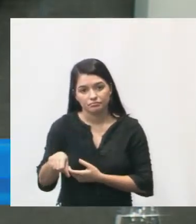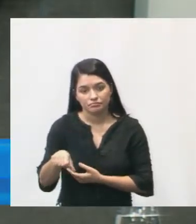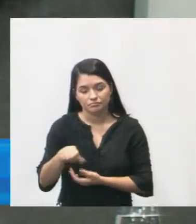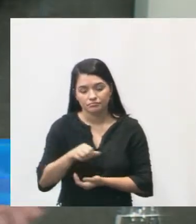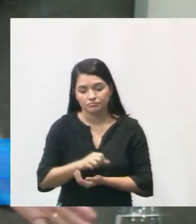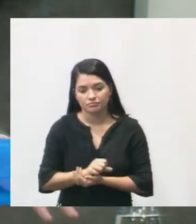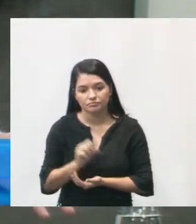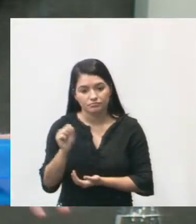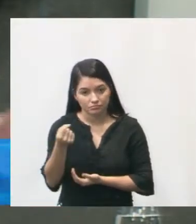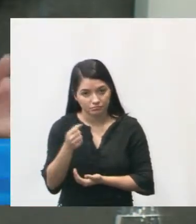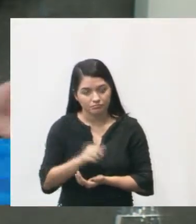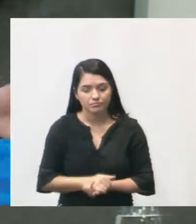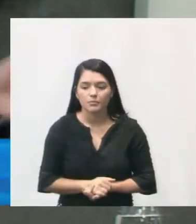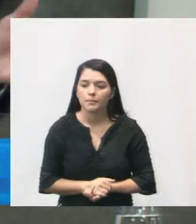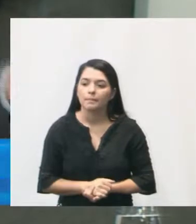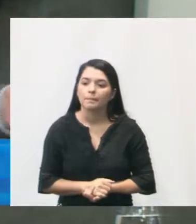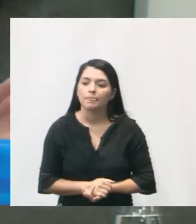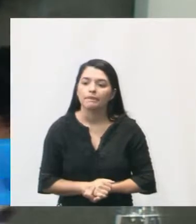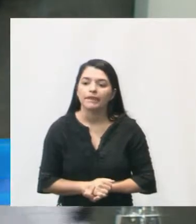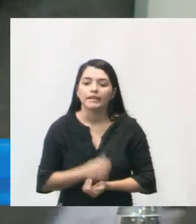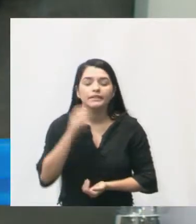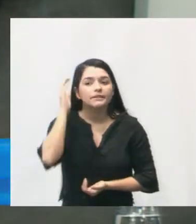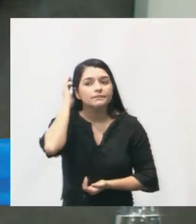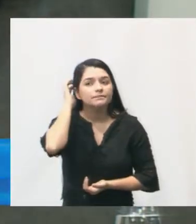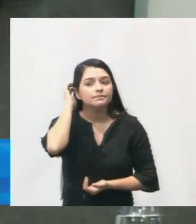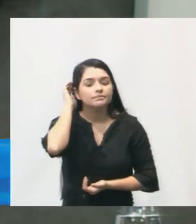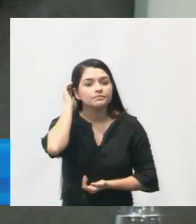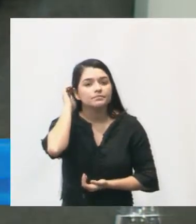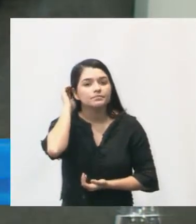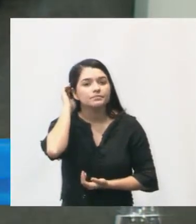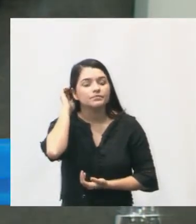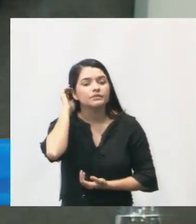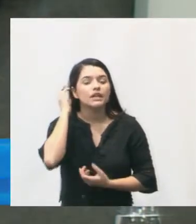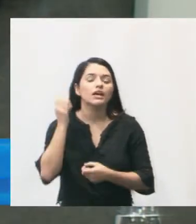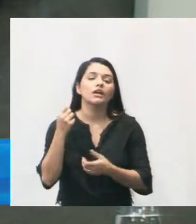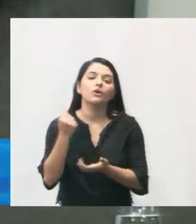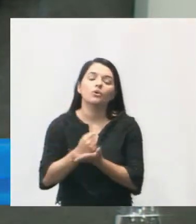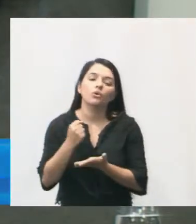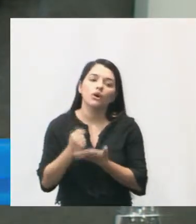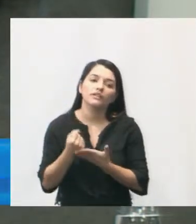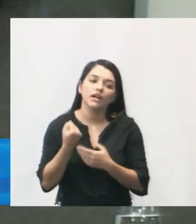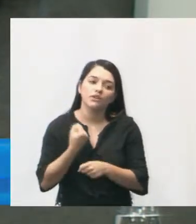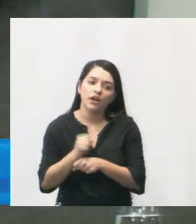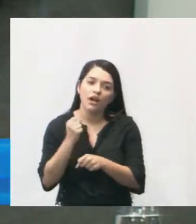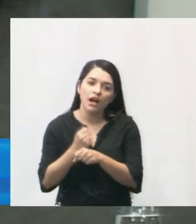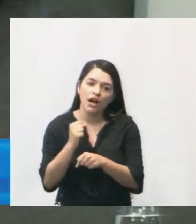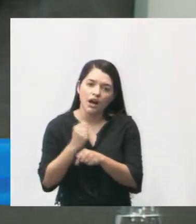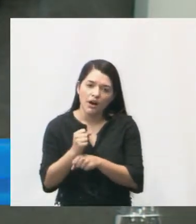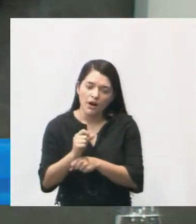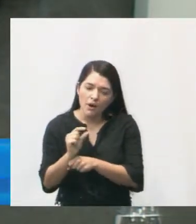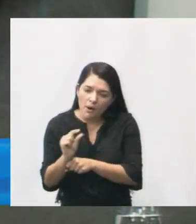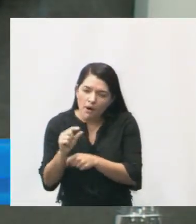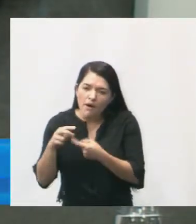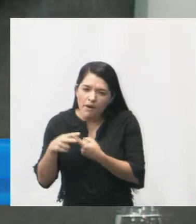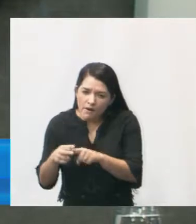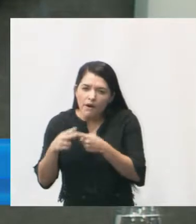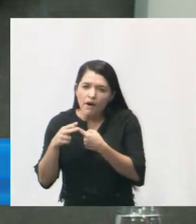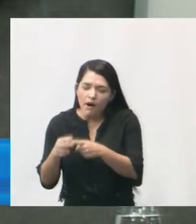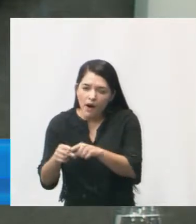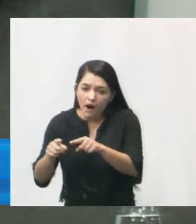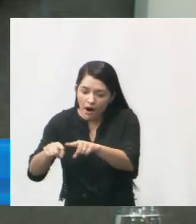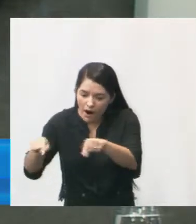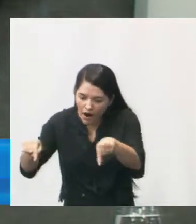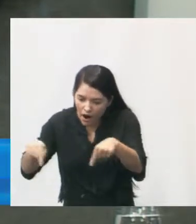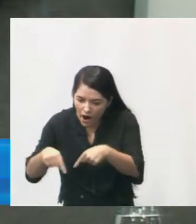que é o contrato 2019, que é o contrato da reforma, pequenos reparos e manutenção dos campos do Bolsonaro Site, 12